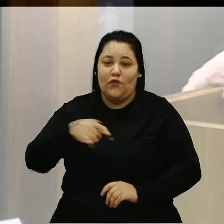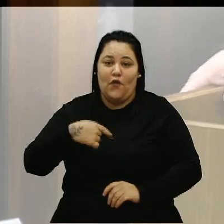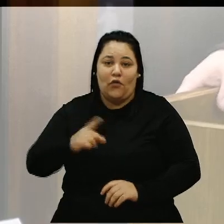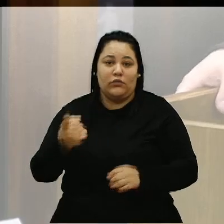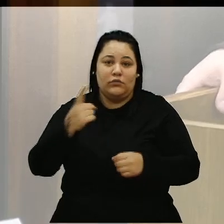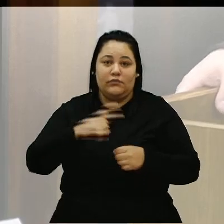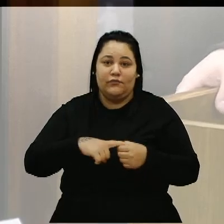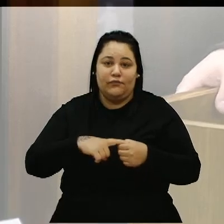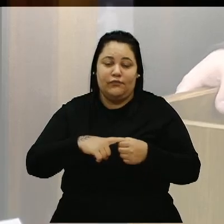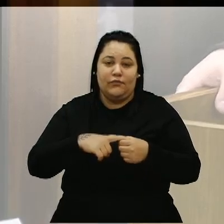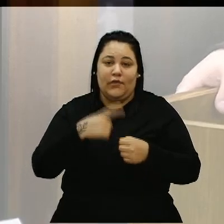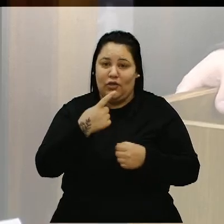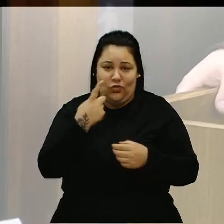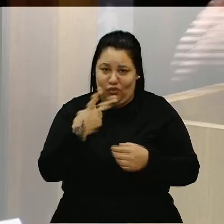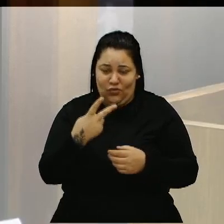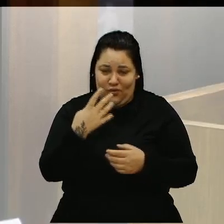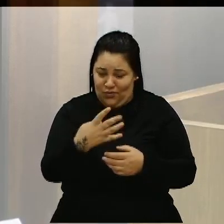explicação.